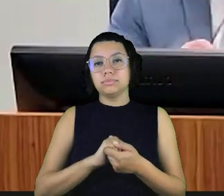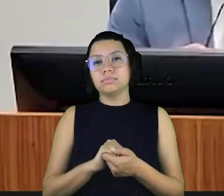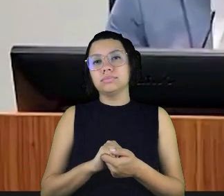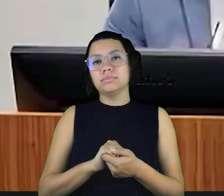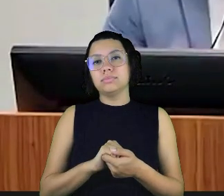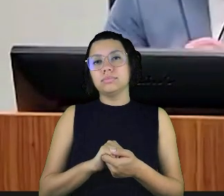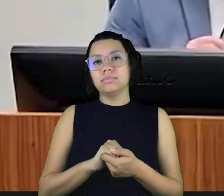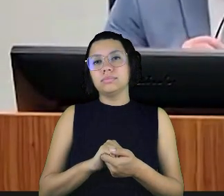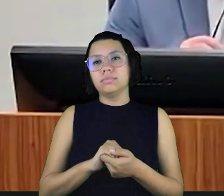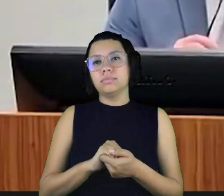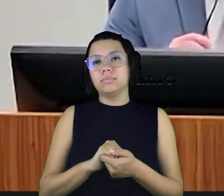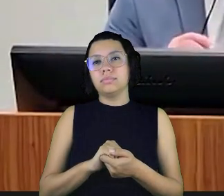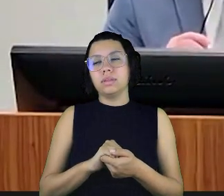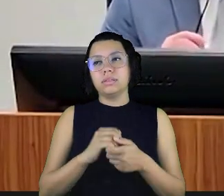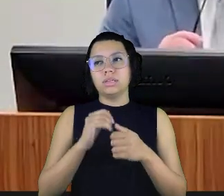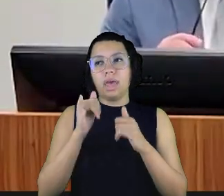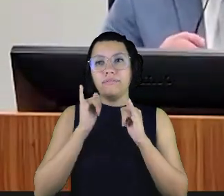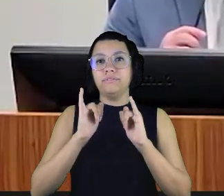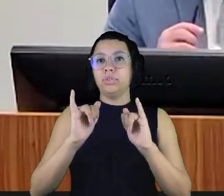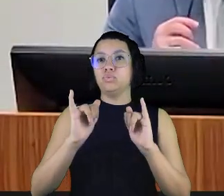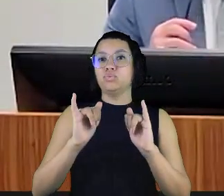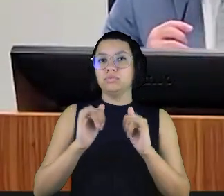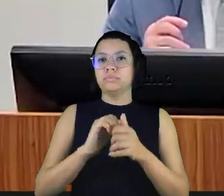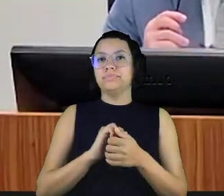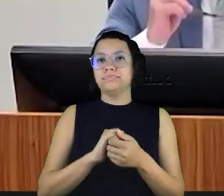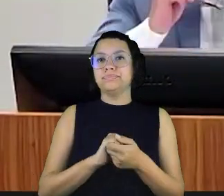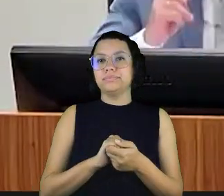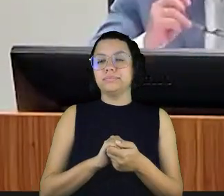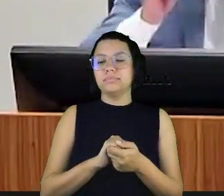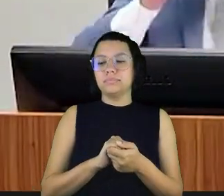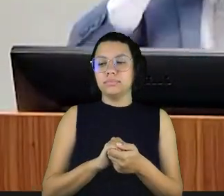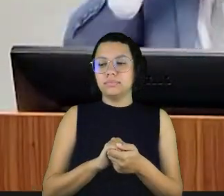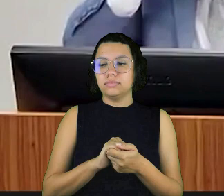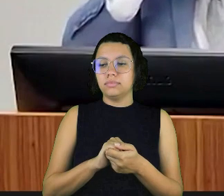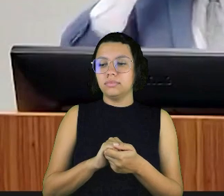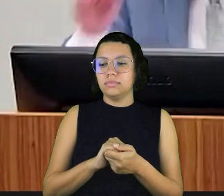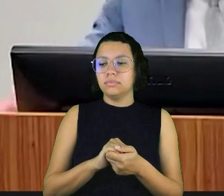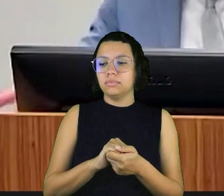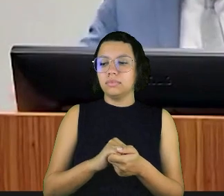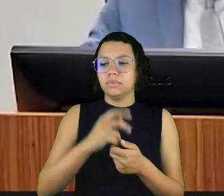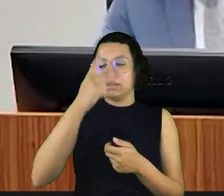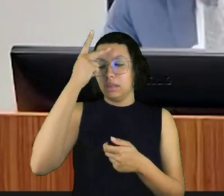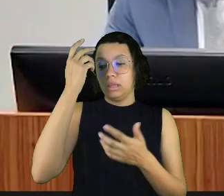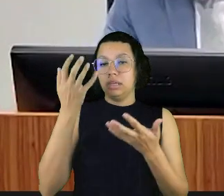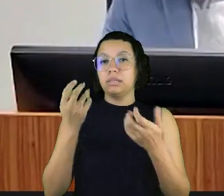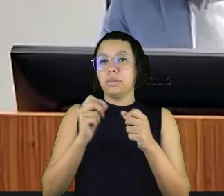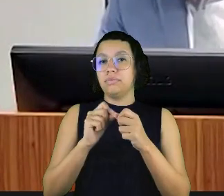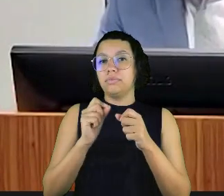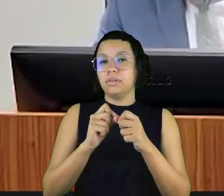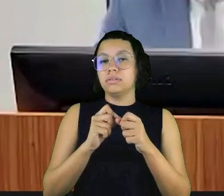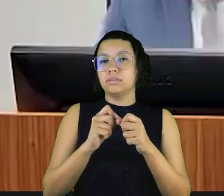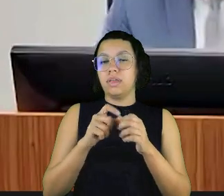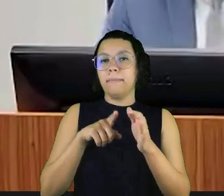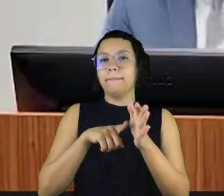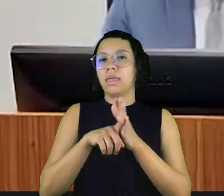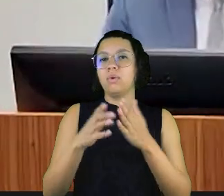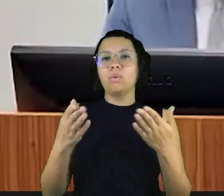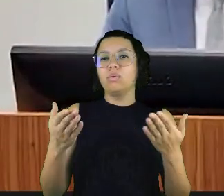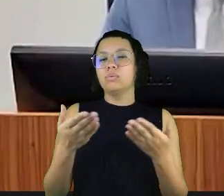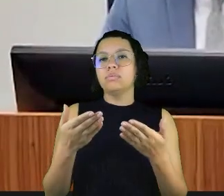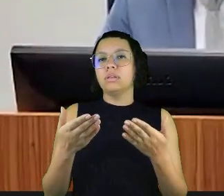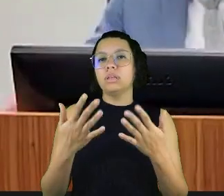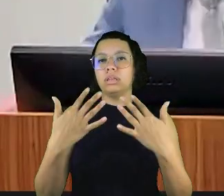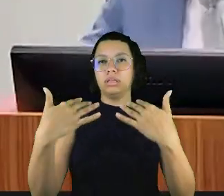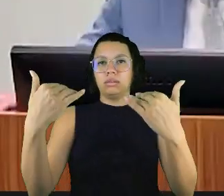Eu estou à disposição. Sim, quem quiser Renata. fazer alguma pergunta aqui na plateia, ou no Zoom também,